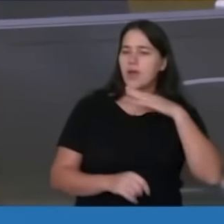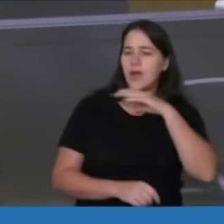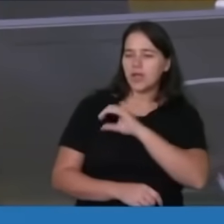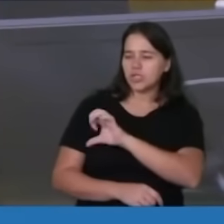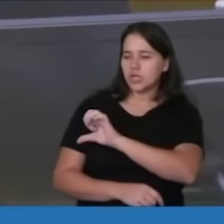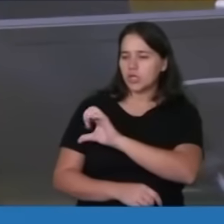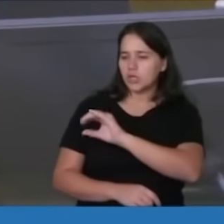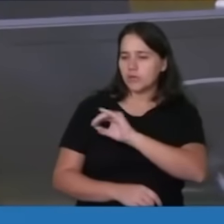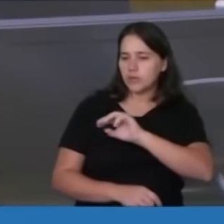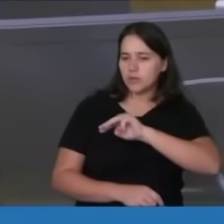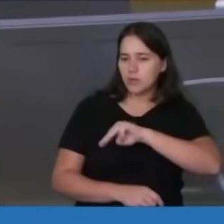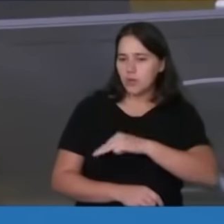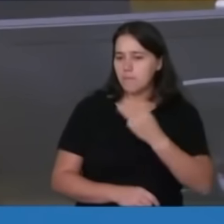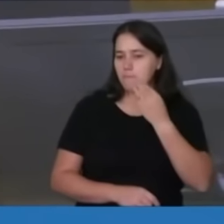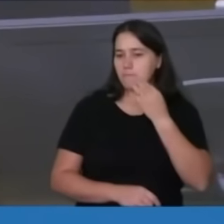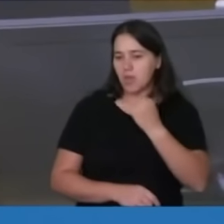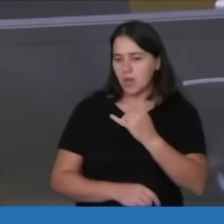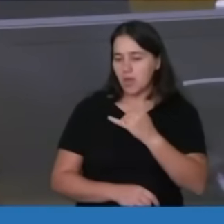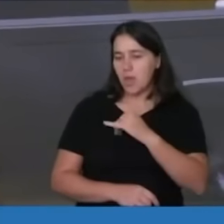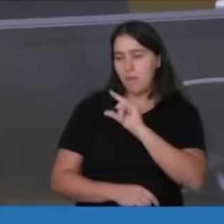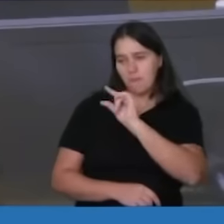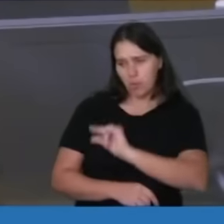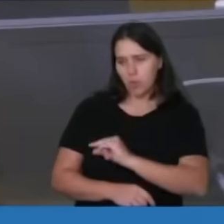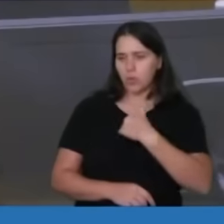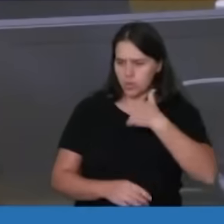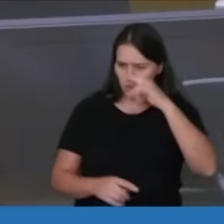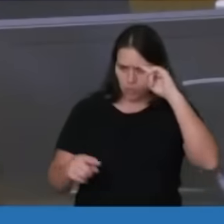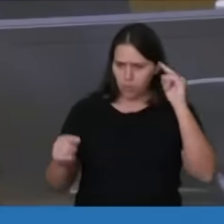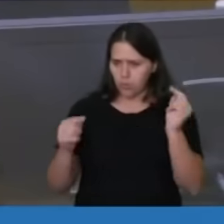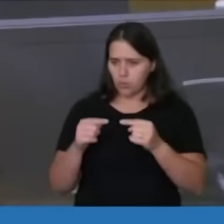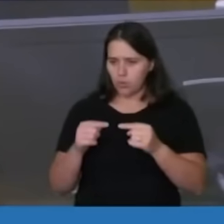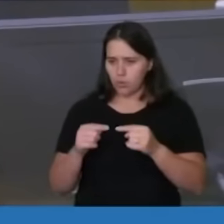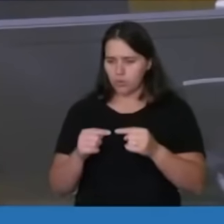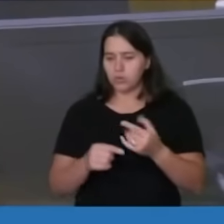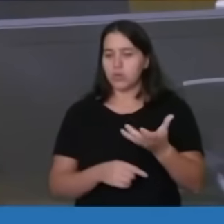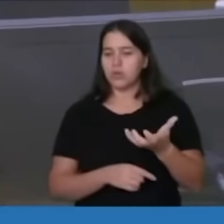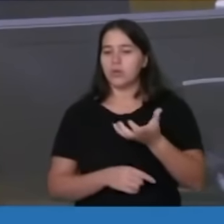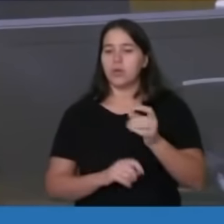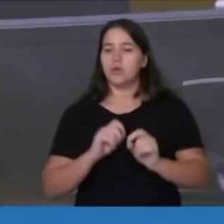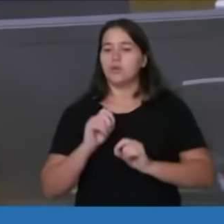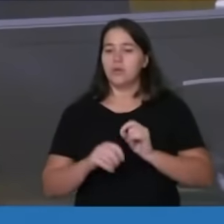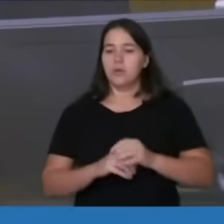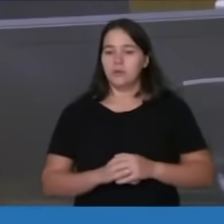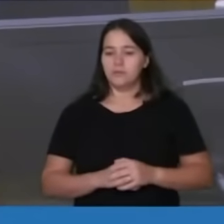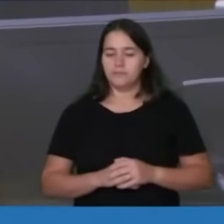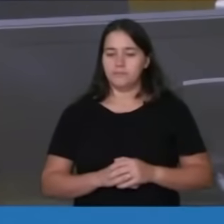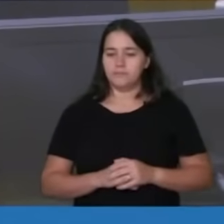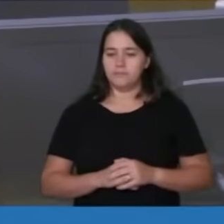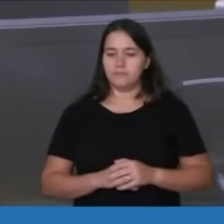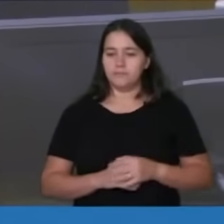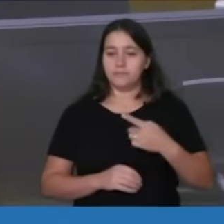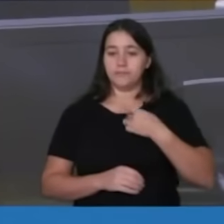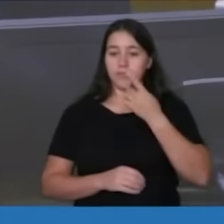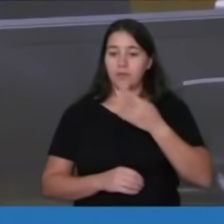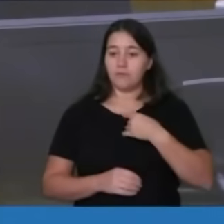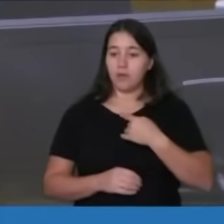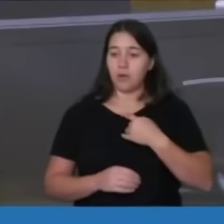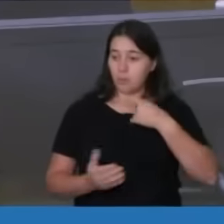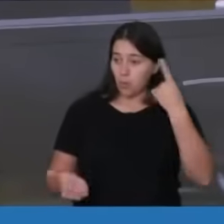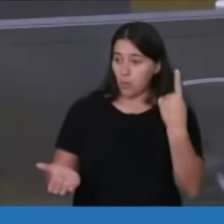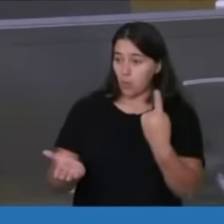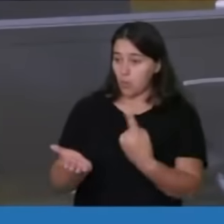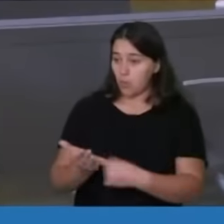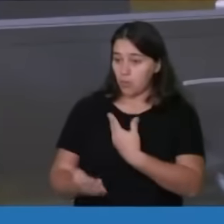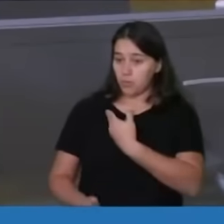são pouco, e de fato é, e eu concordo, eu quero aqui suscitar o meu compromisso público como